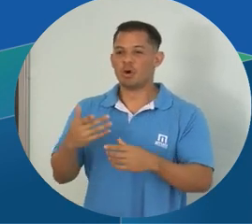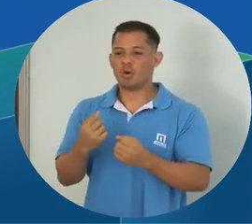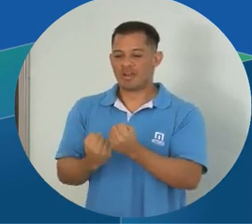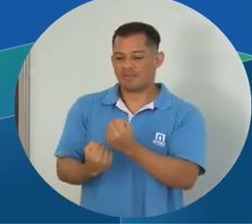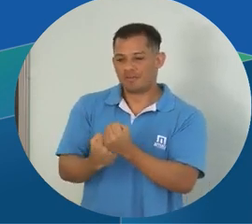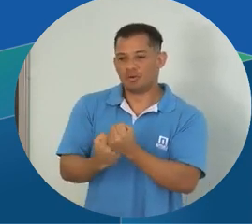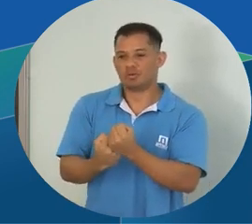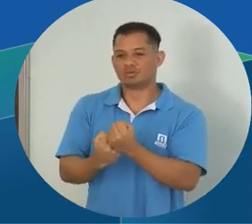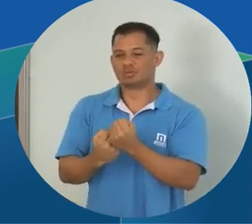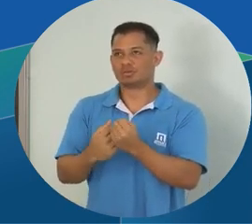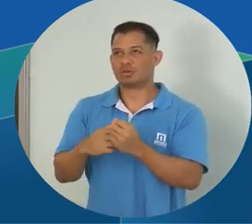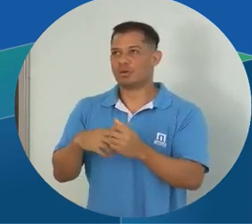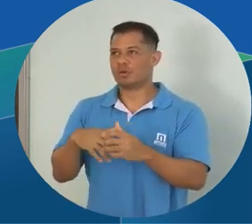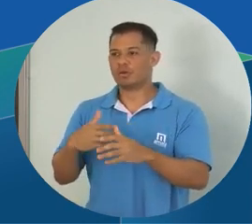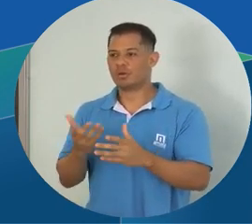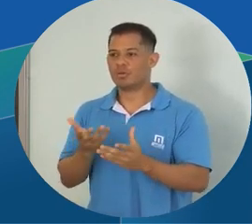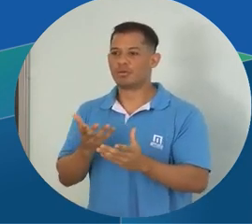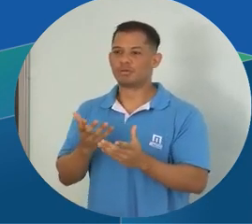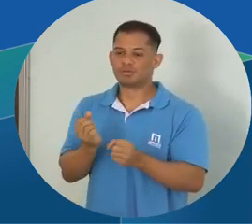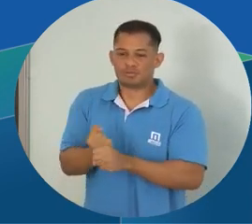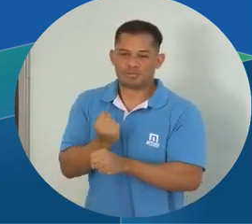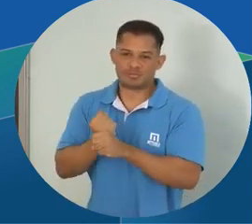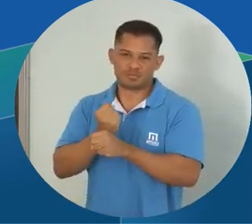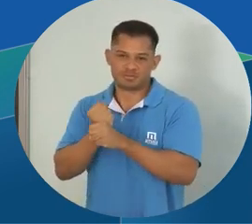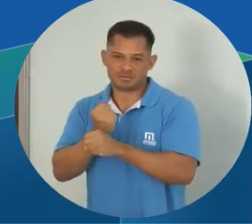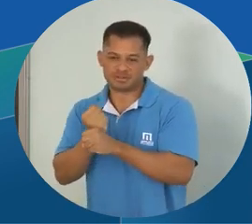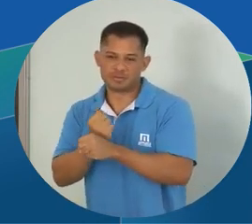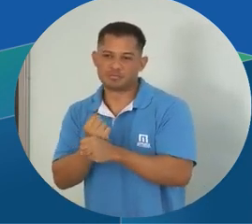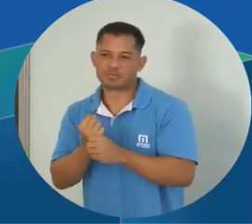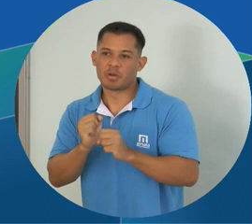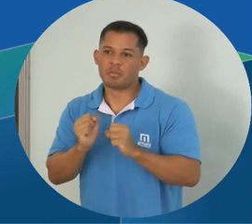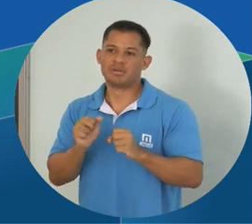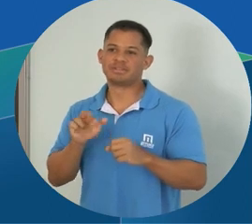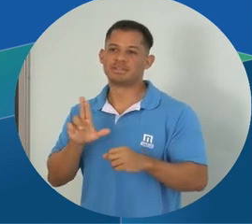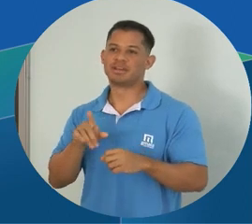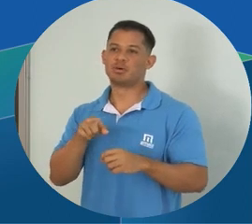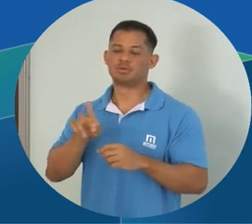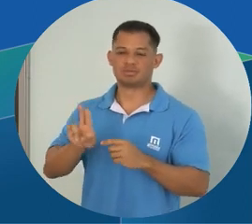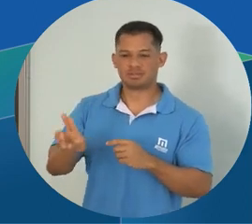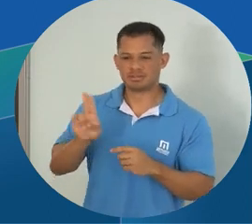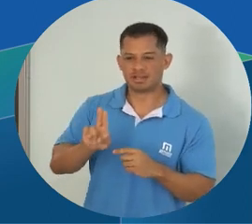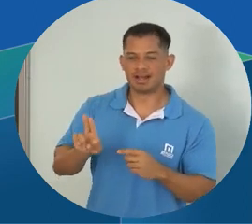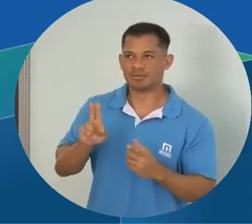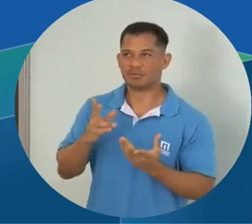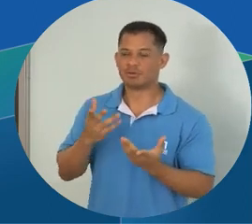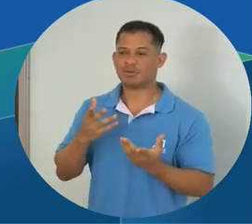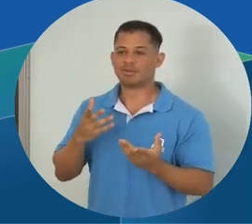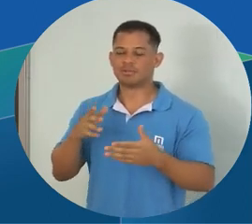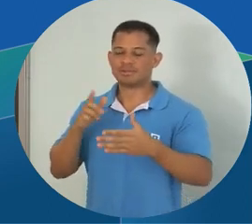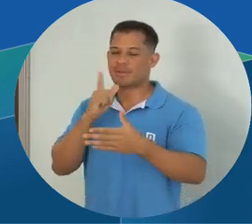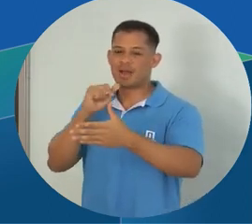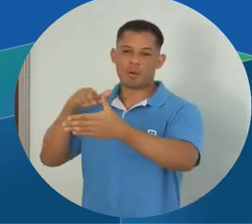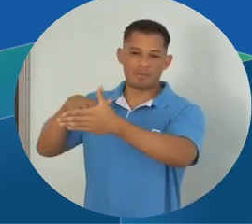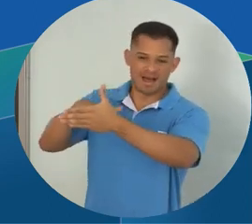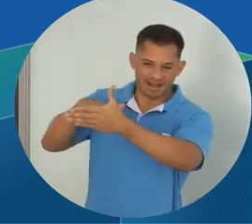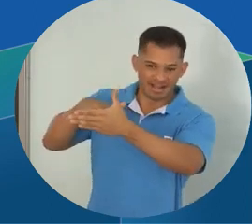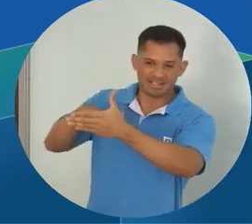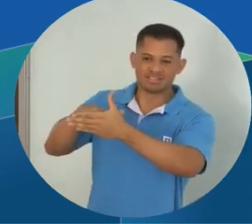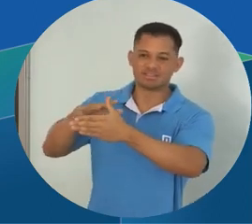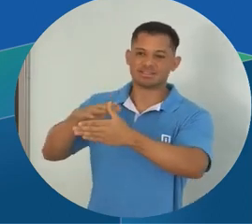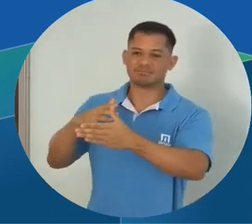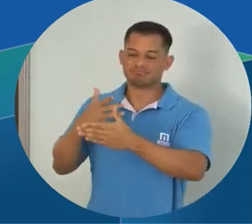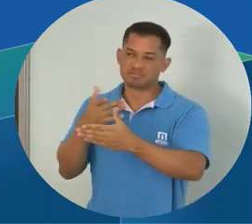tanto para a construção, que isso pode ser utilizado, pensando no universo de barragem, acaba sendo um